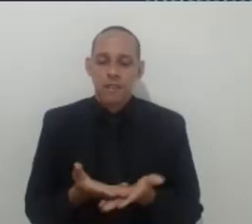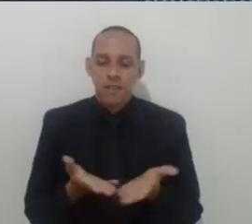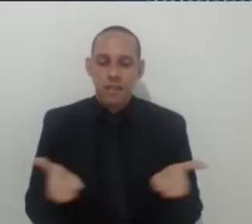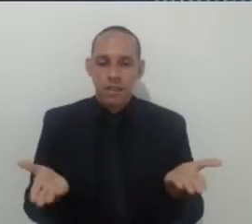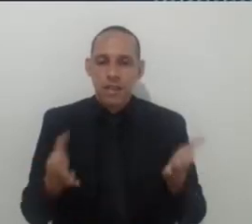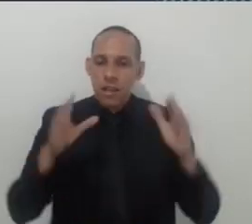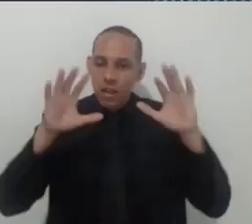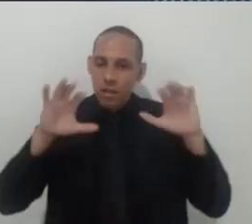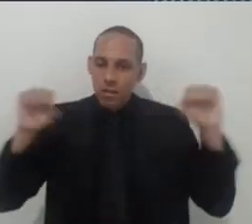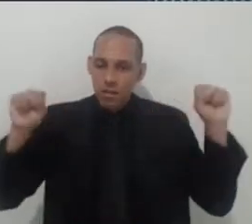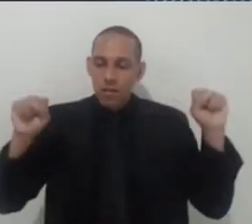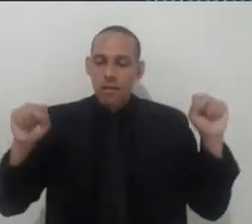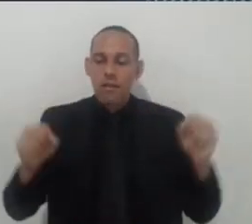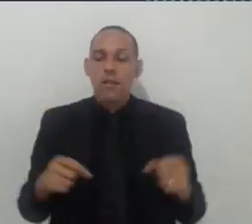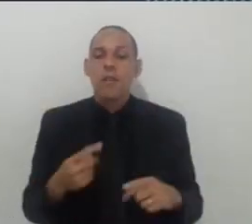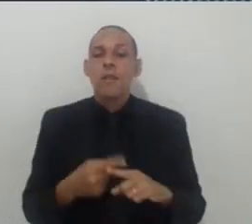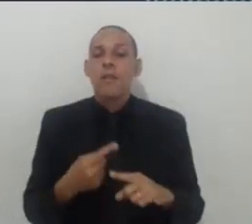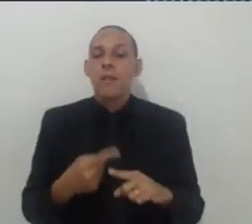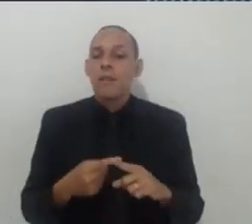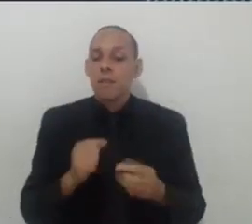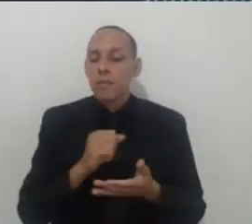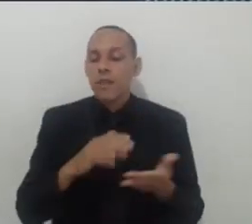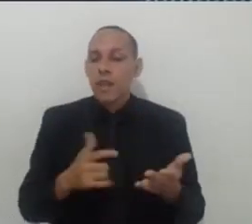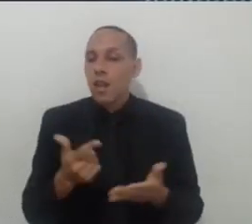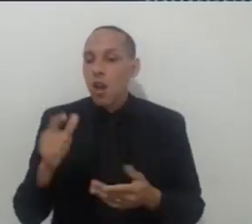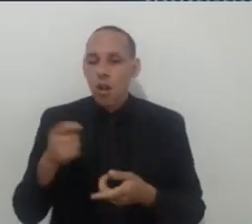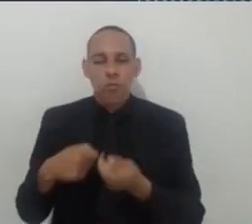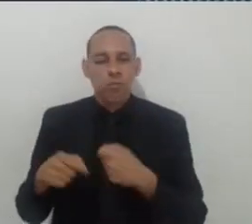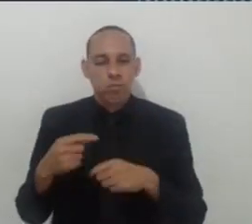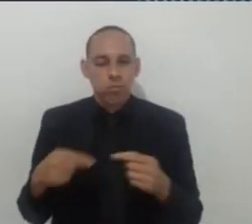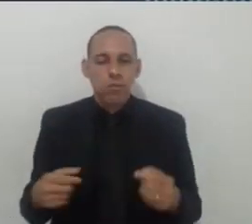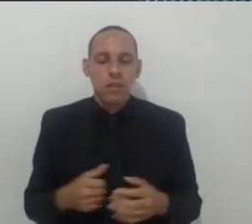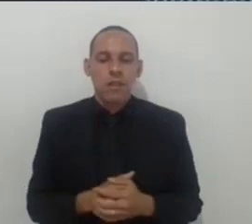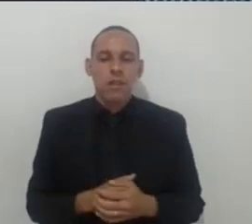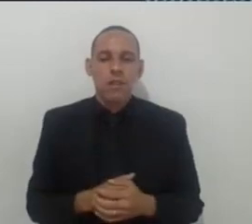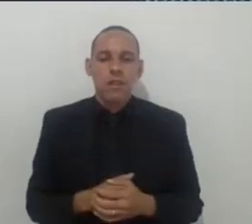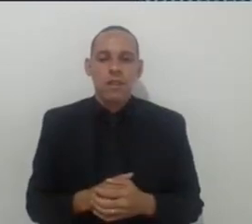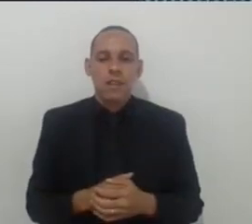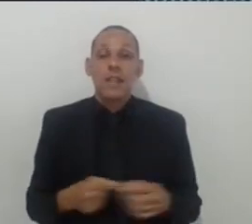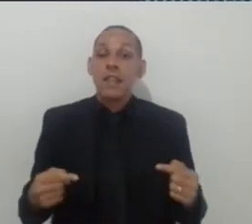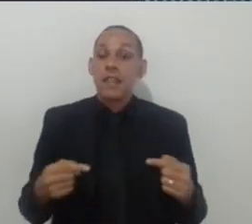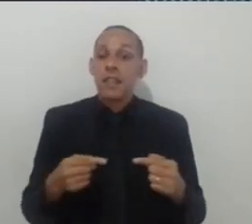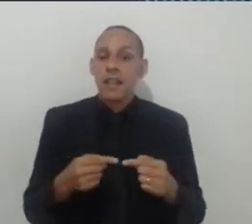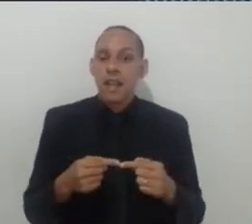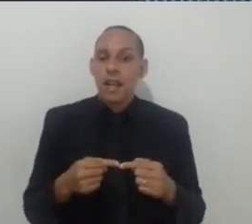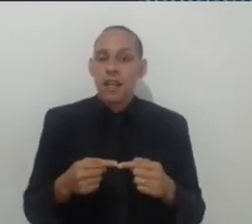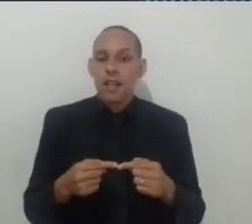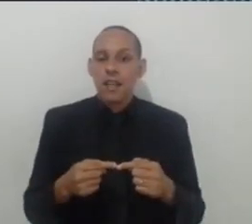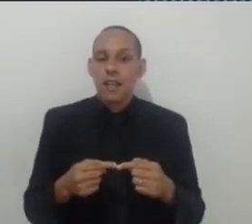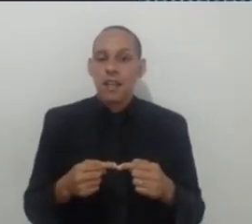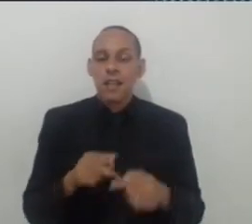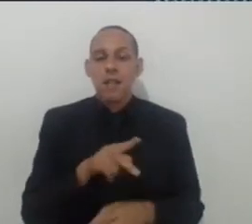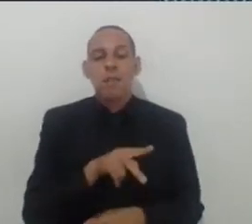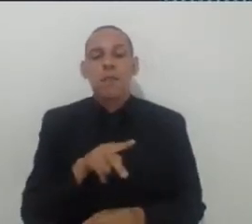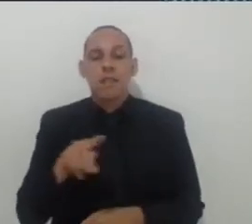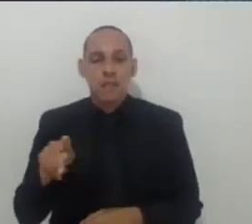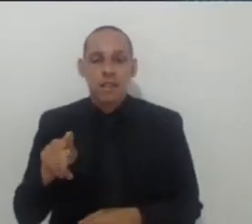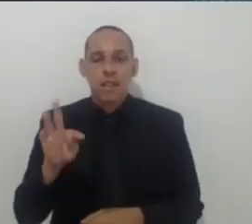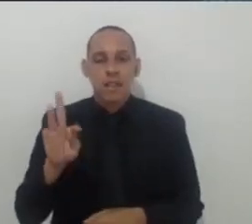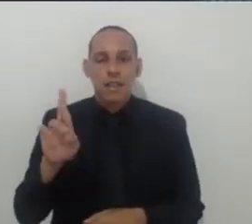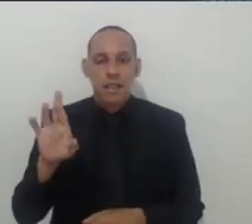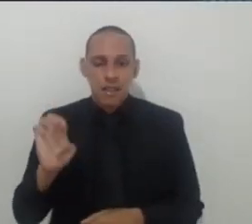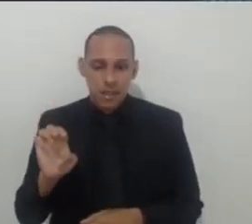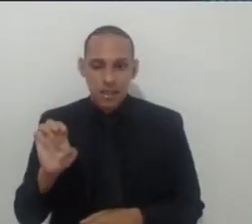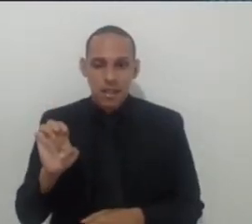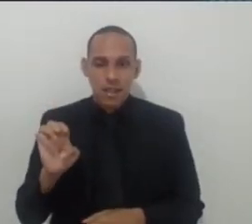Corte, em razão das atividades administrativas atinentes ao exercício da presidência do TRE a